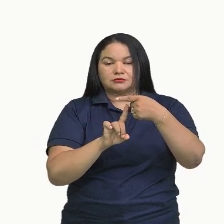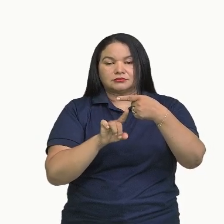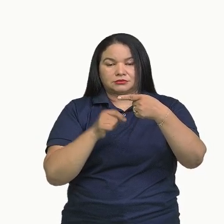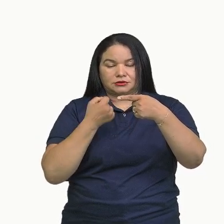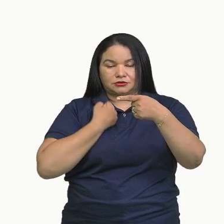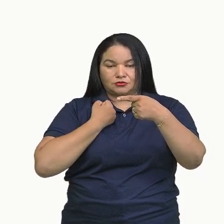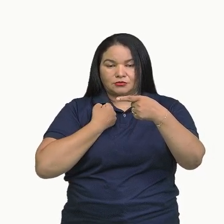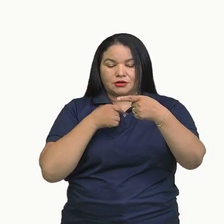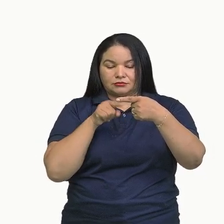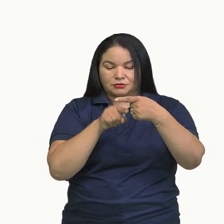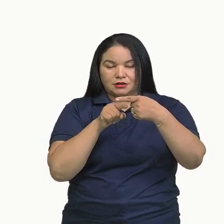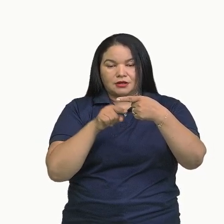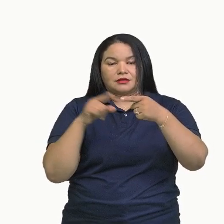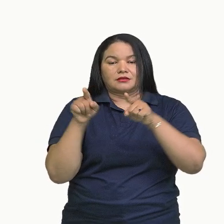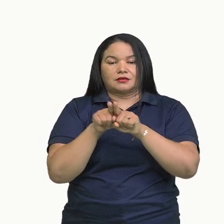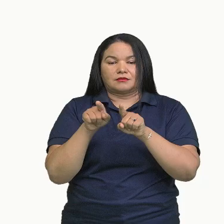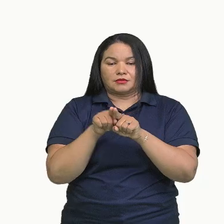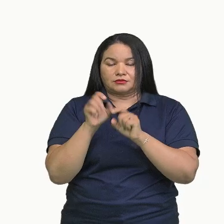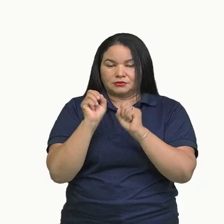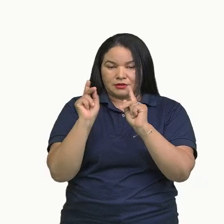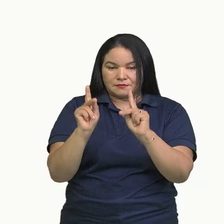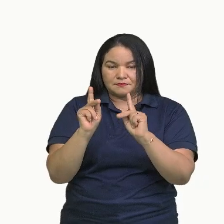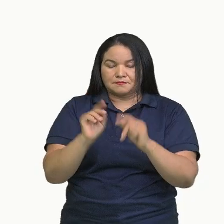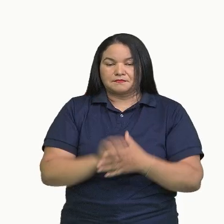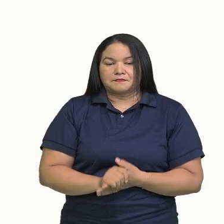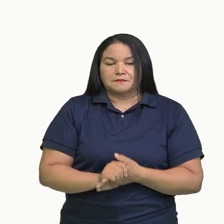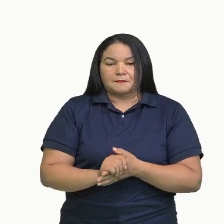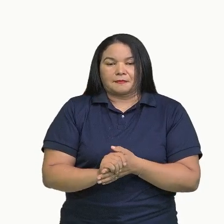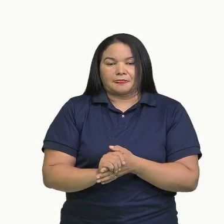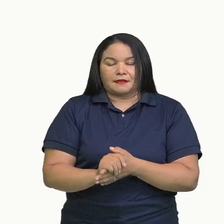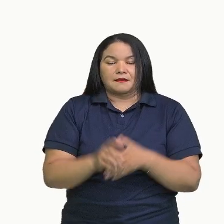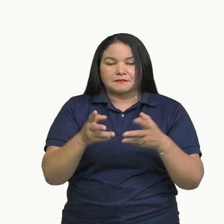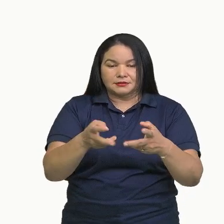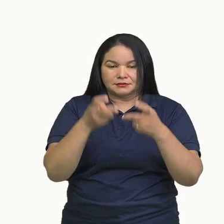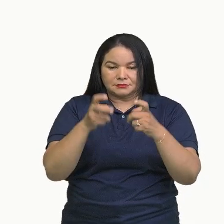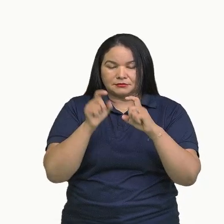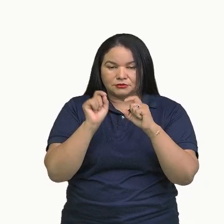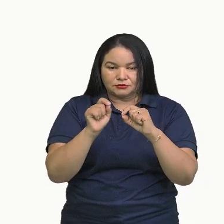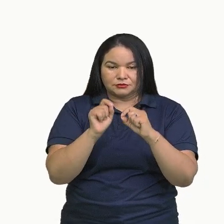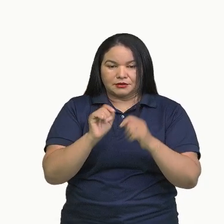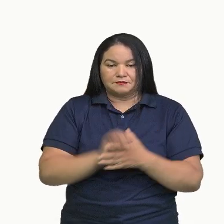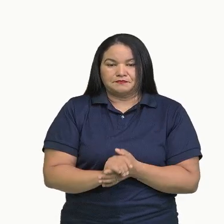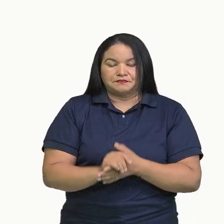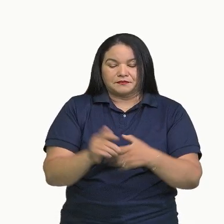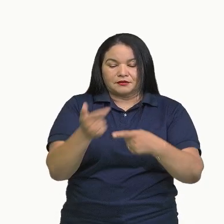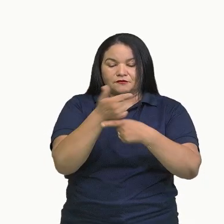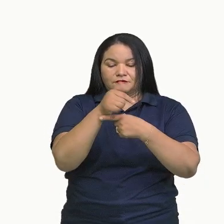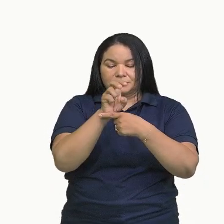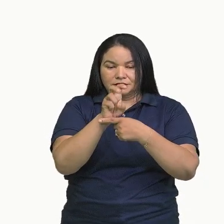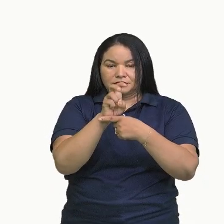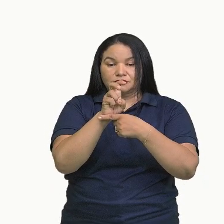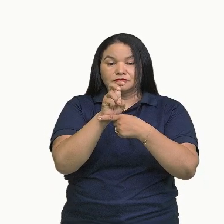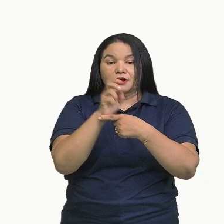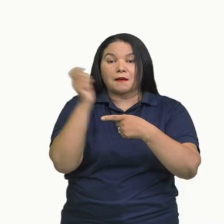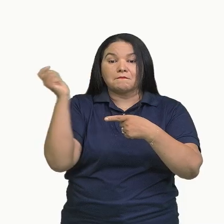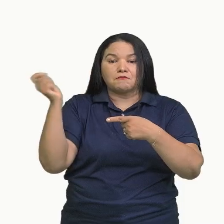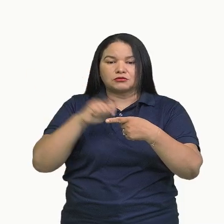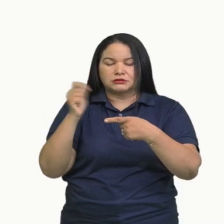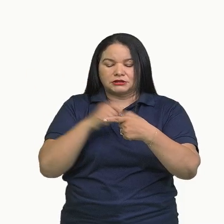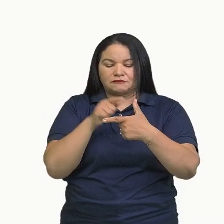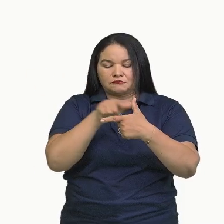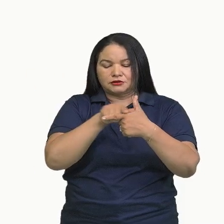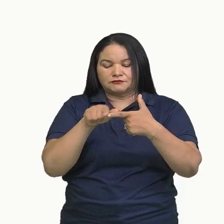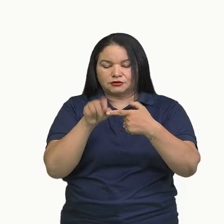que se localiza ali na parte de baixo. E o que é que nós percebemos? Que o 25 dá para dividir